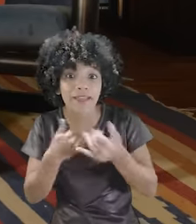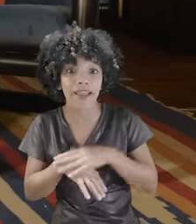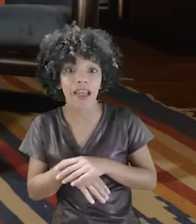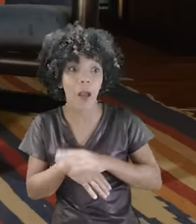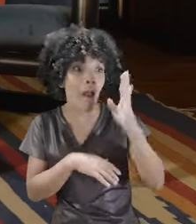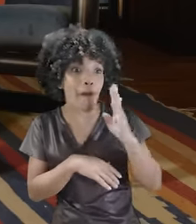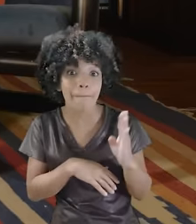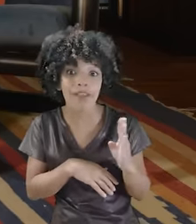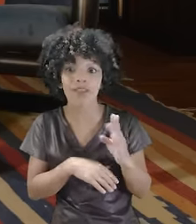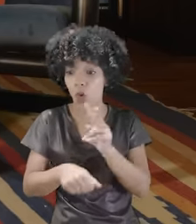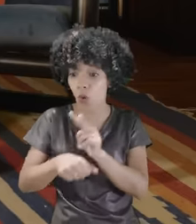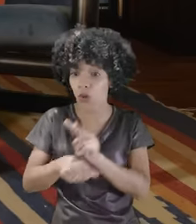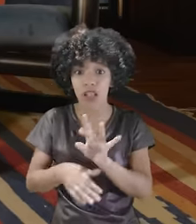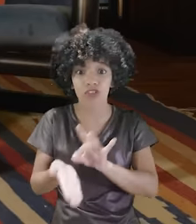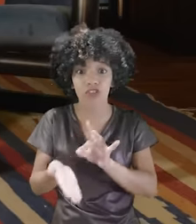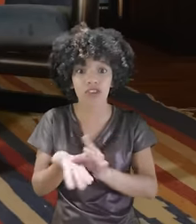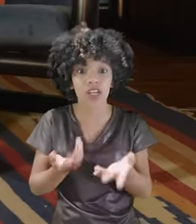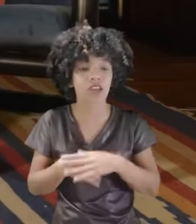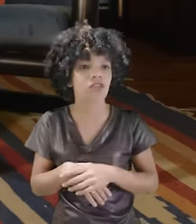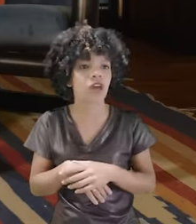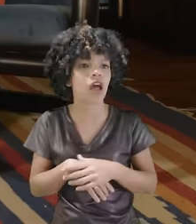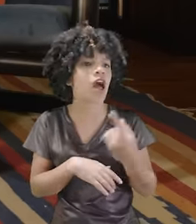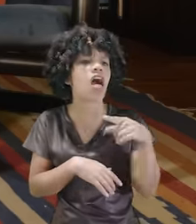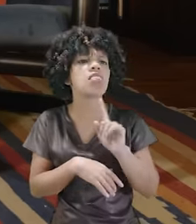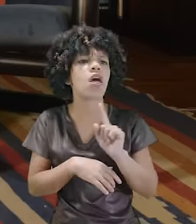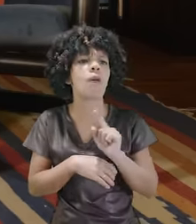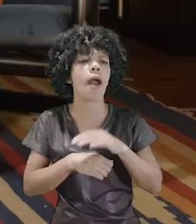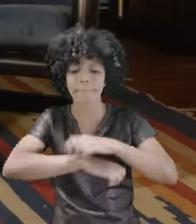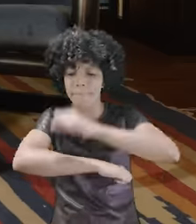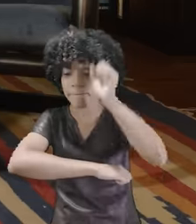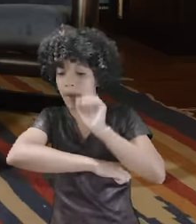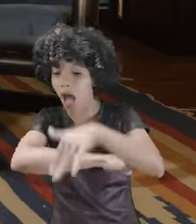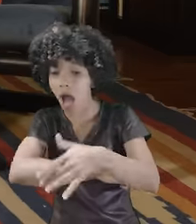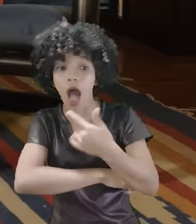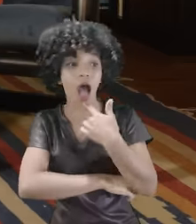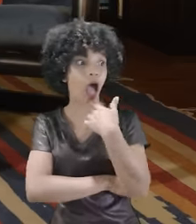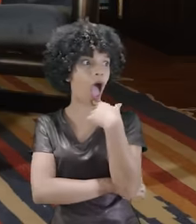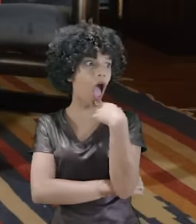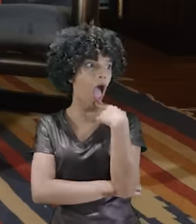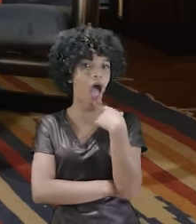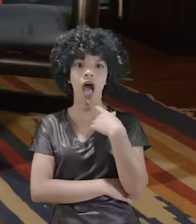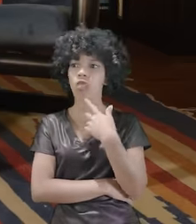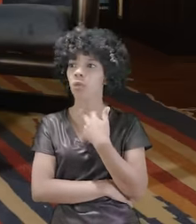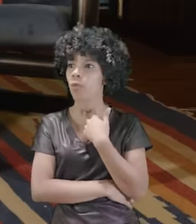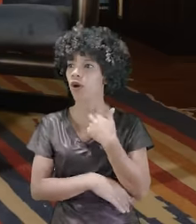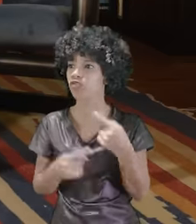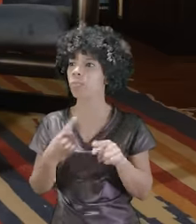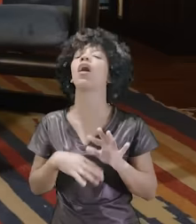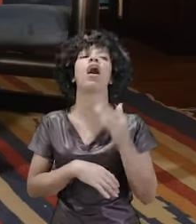brasileiro começa a cuidar de uma criança de verdade a não é para jogar na janela lá é assim que faz